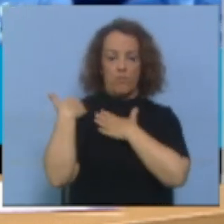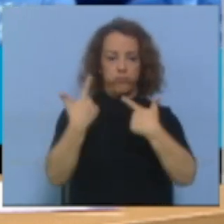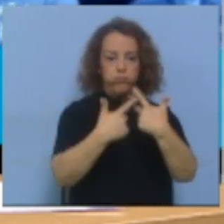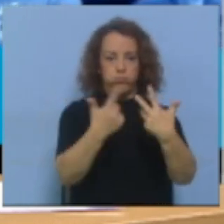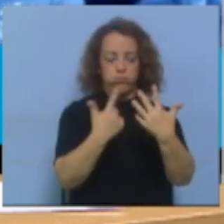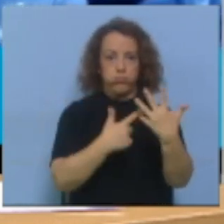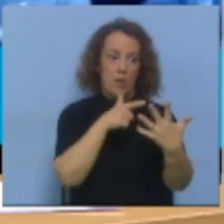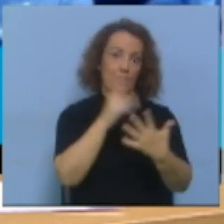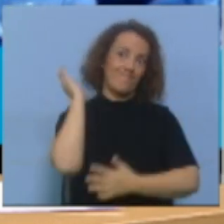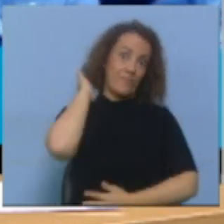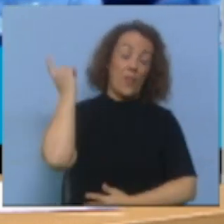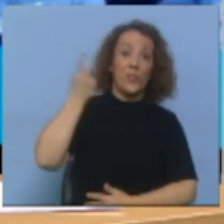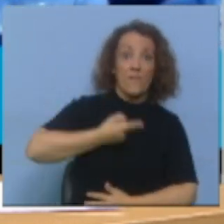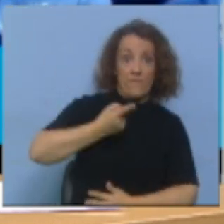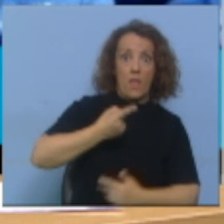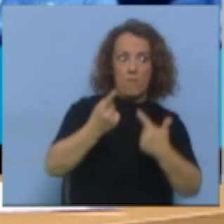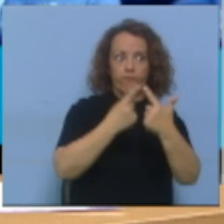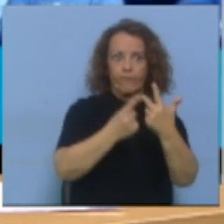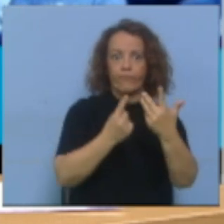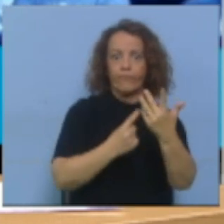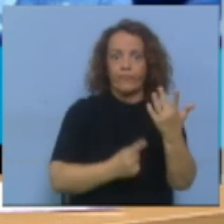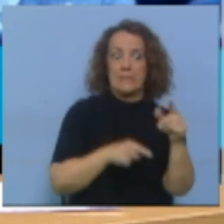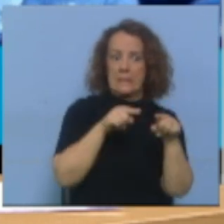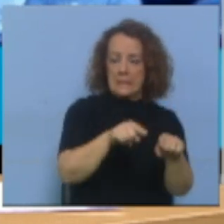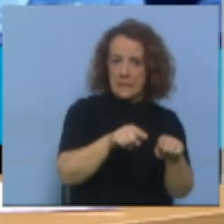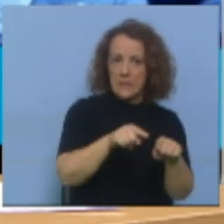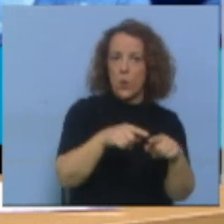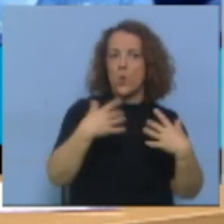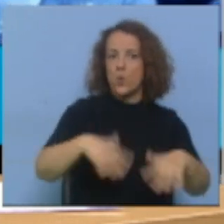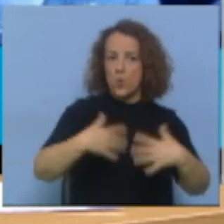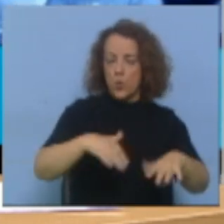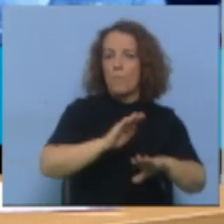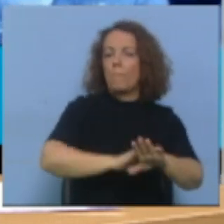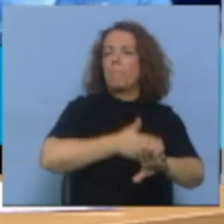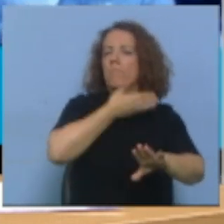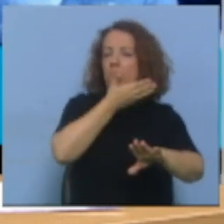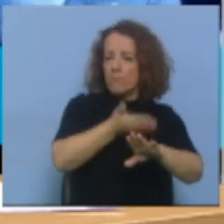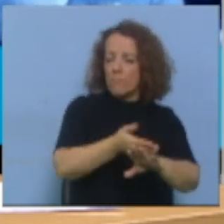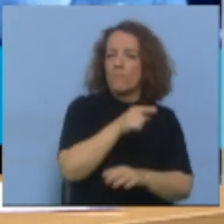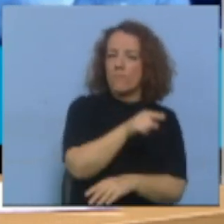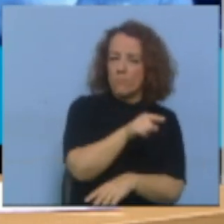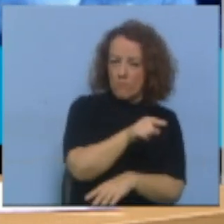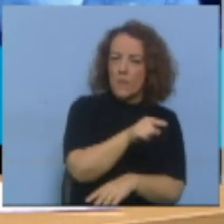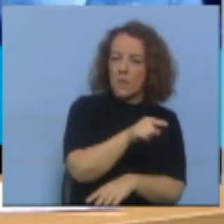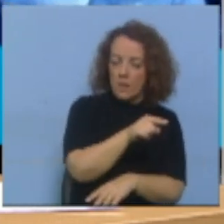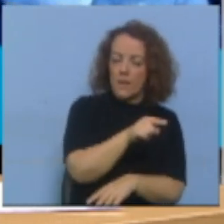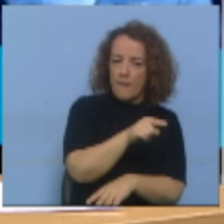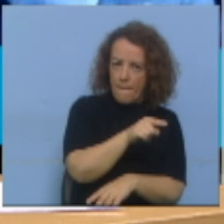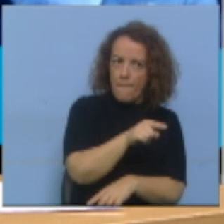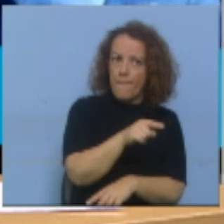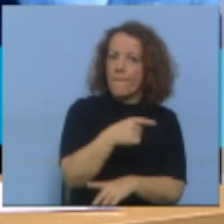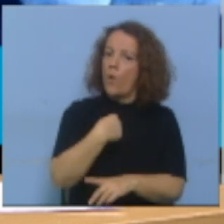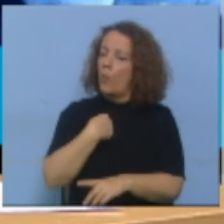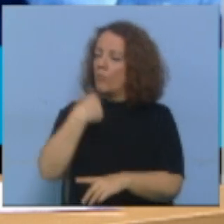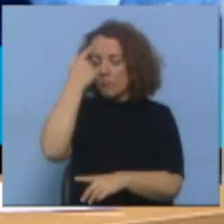esse dever, claro que é muito desafiante e eu entendo